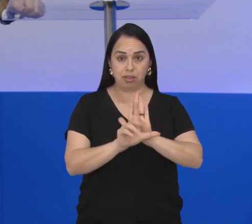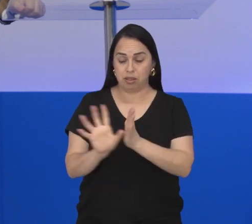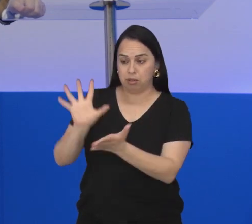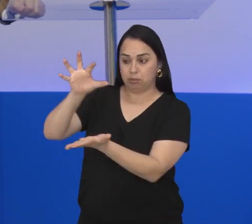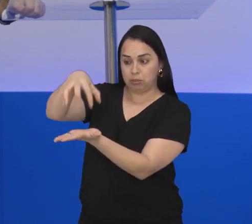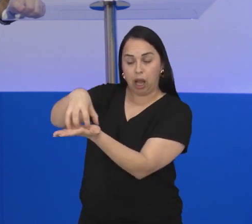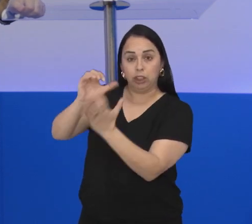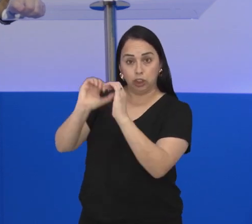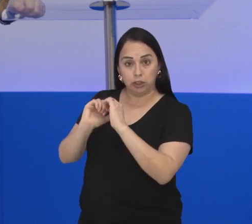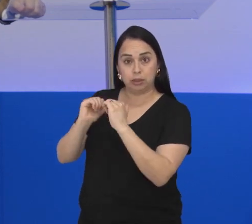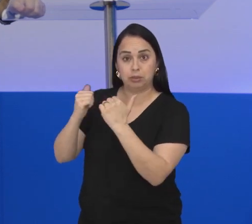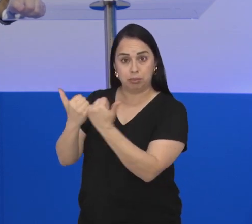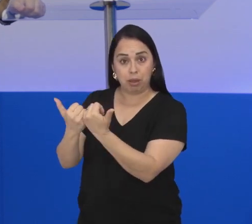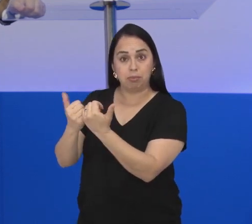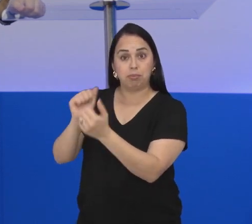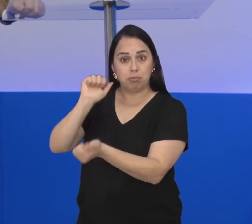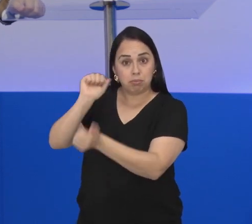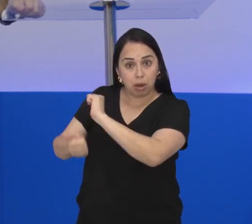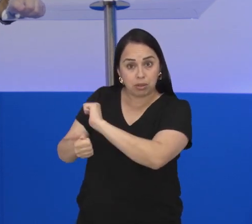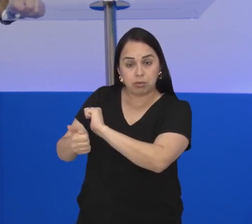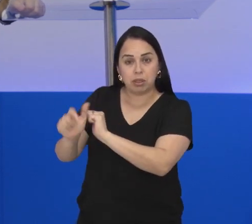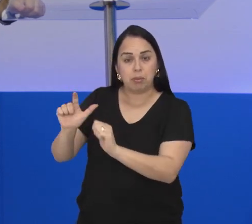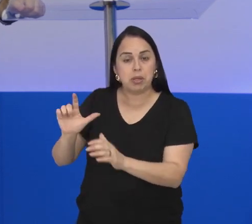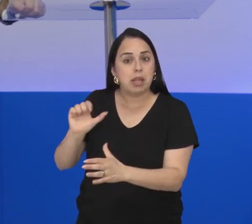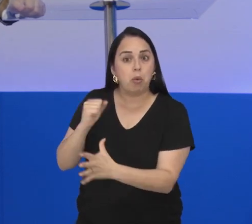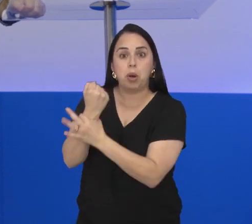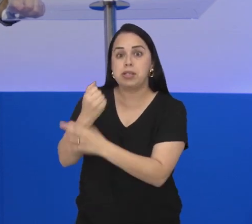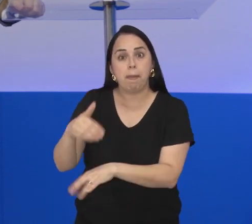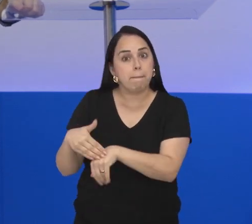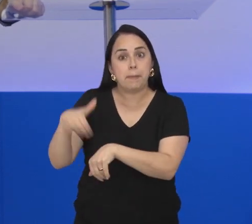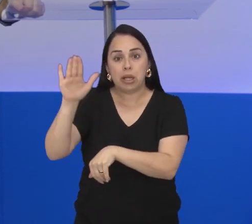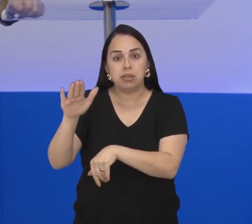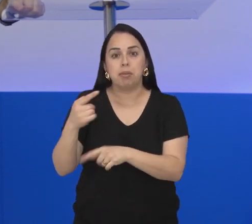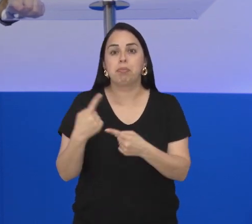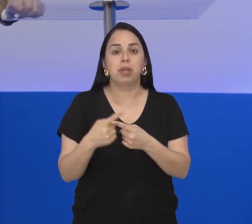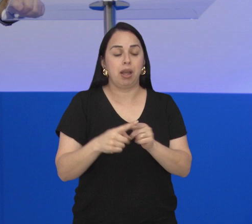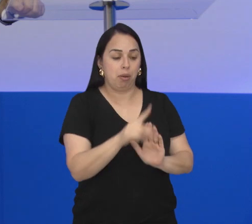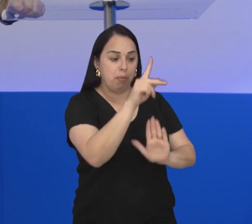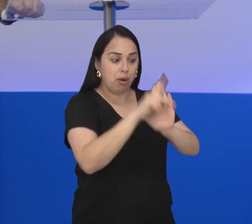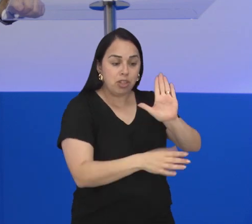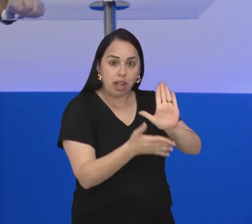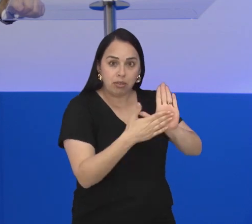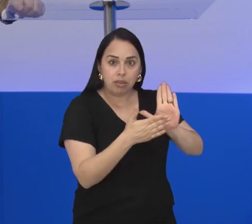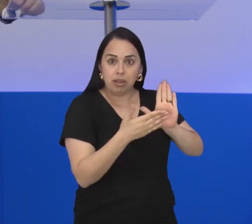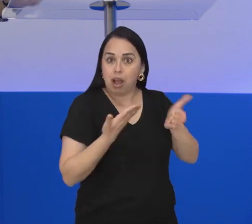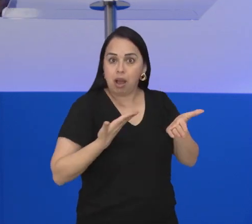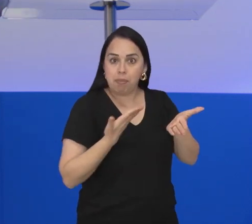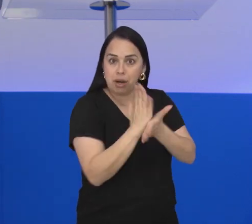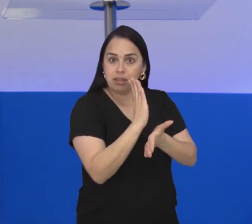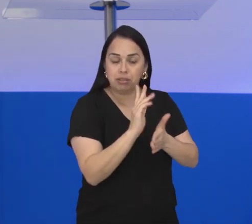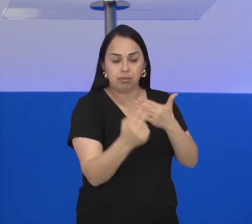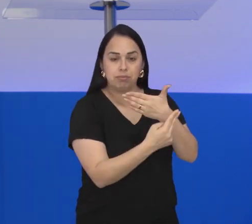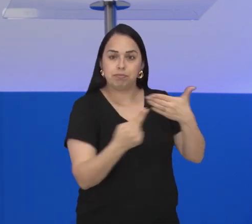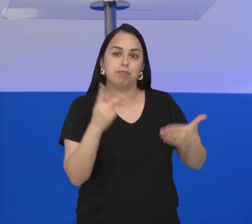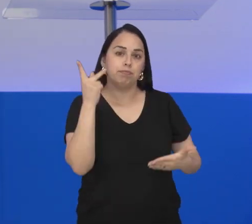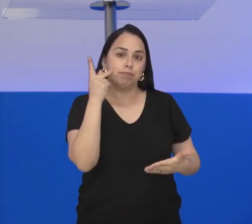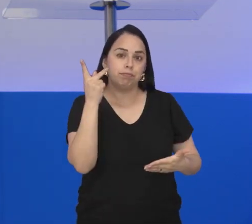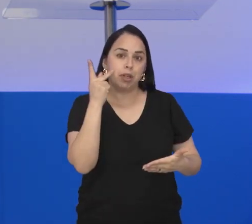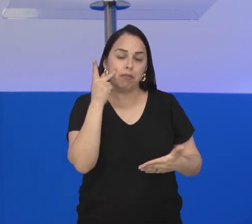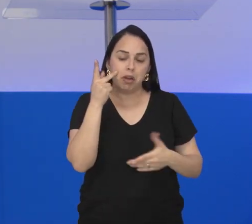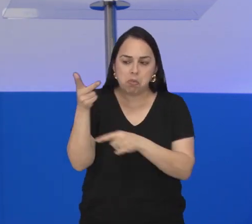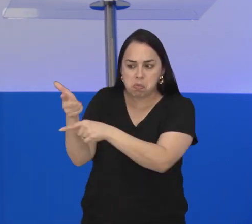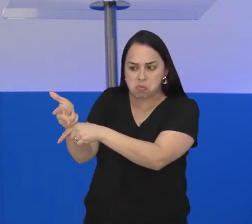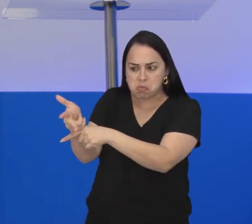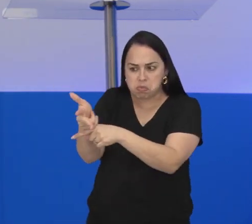poliesportivos de São José devem ganhar mais segurança. É que foi aprovada uma matéria do vereador Rafael Pascucci para a instalação de câmeras